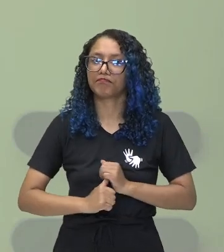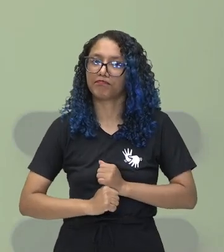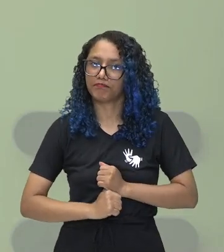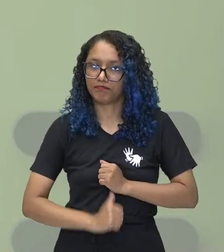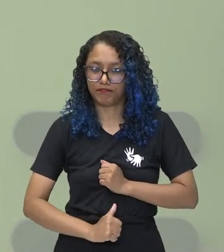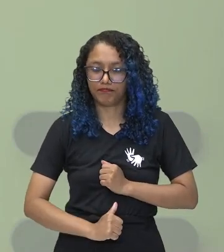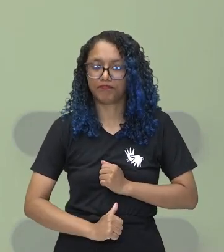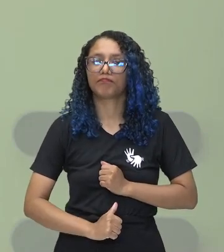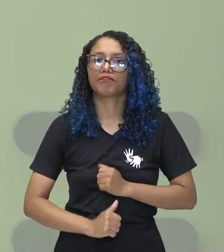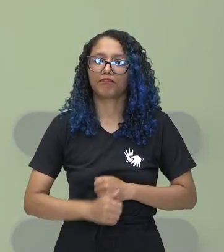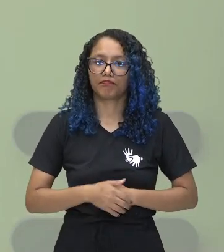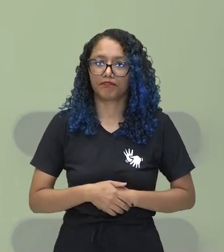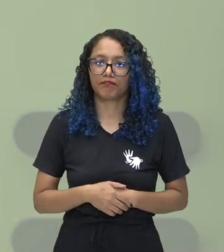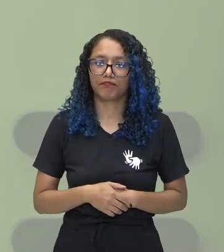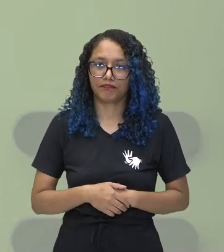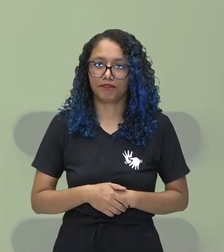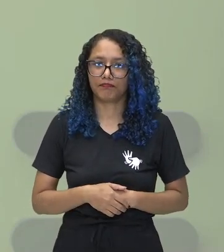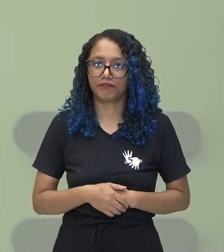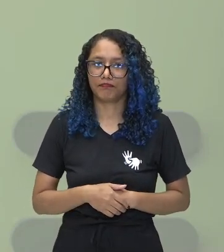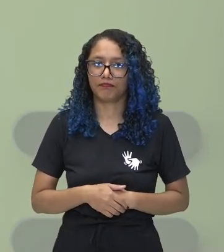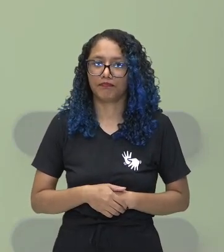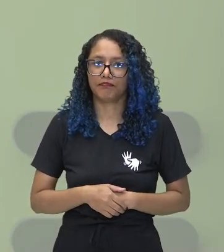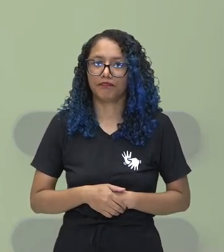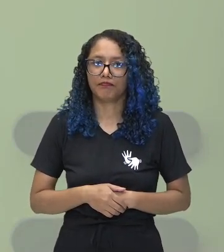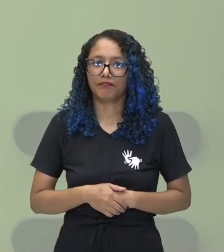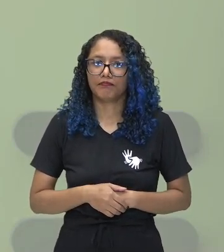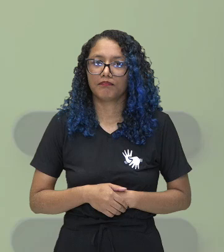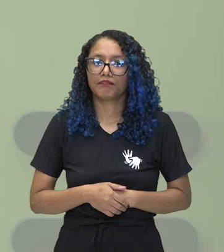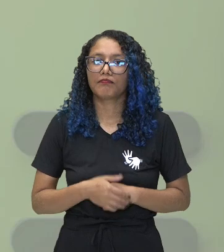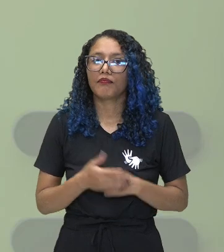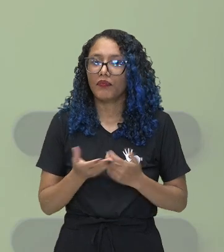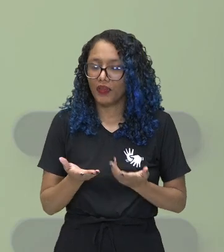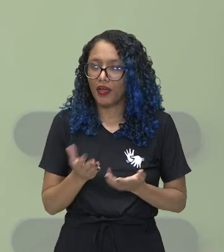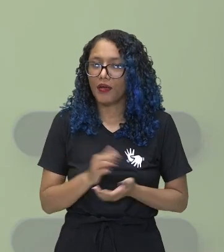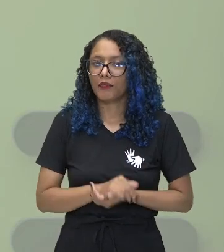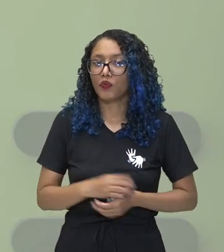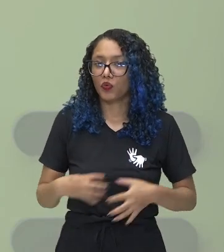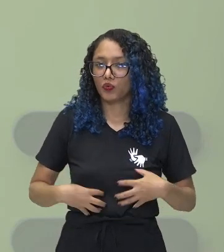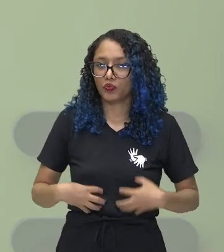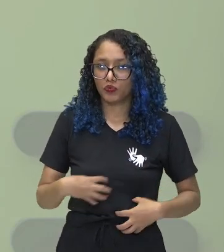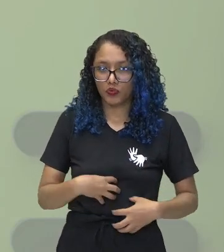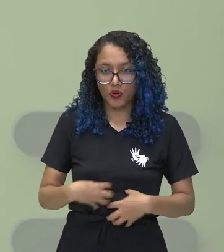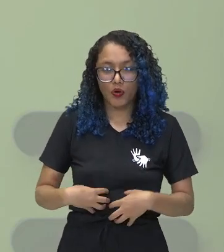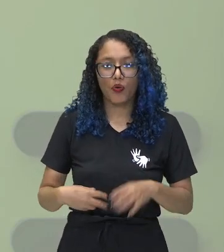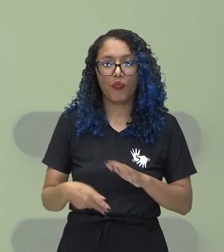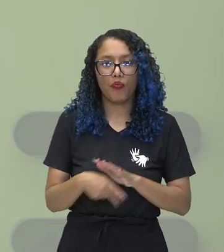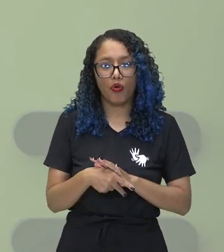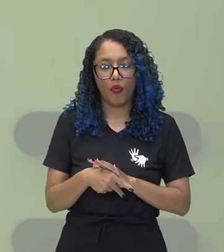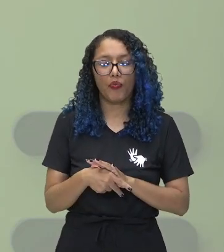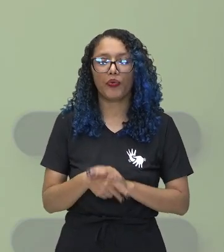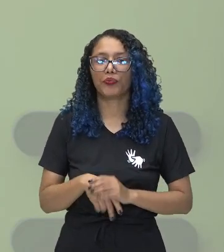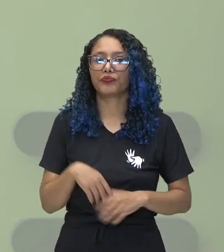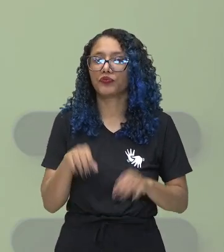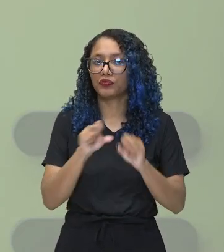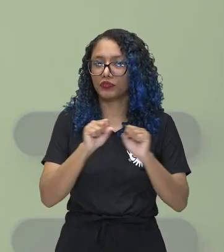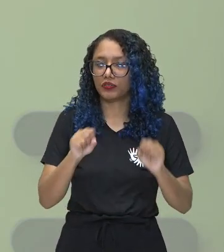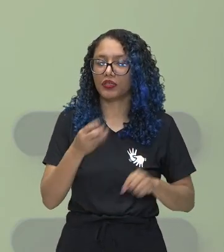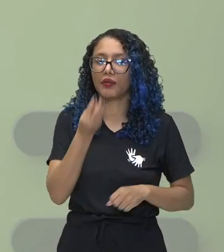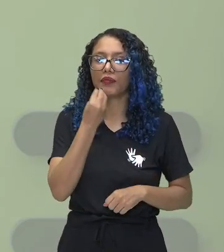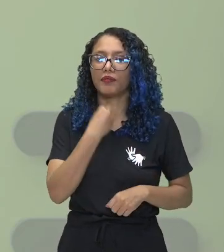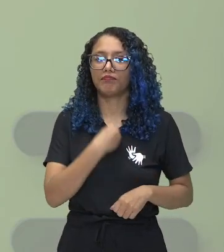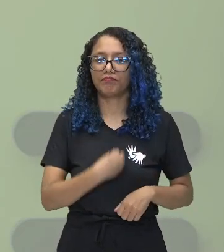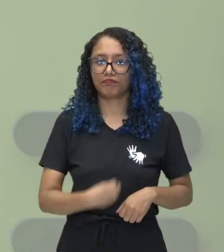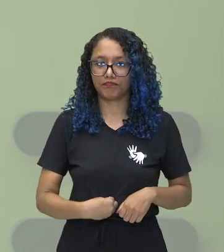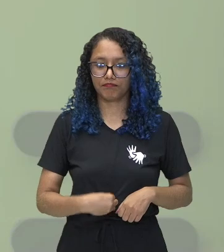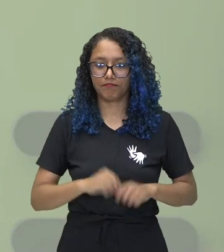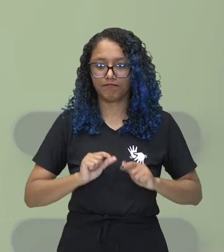essas partes do aparelho digestório que vão atuar, como eu falei para vocês, ativamente